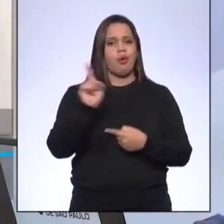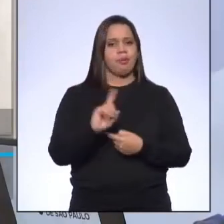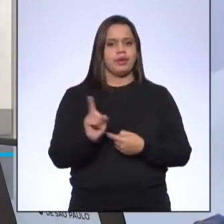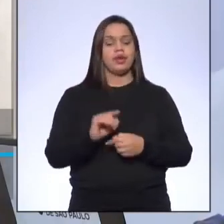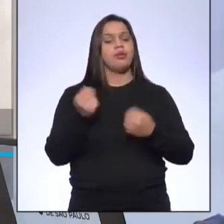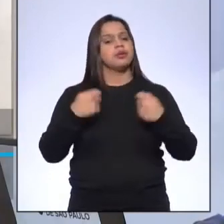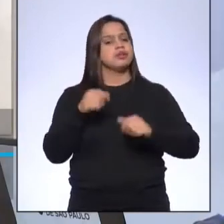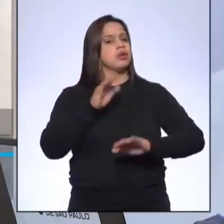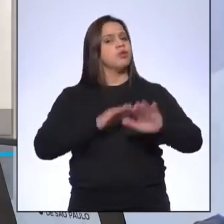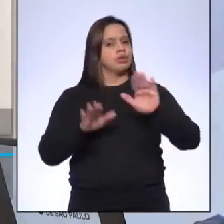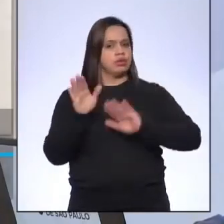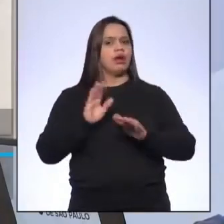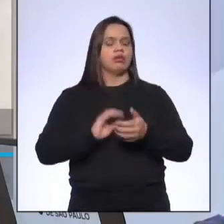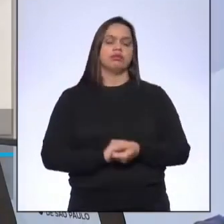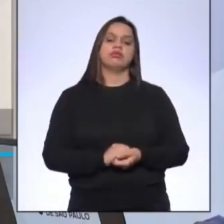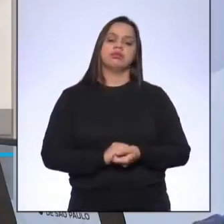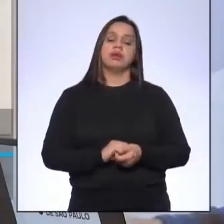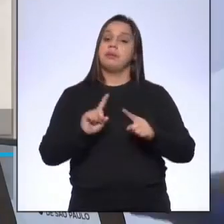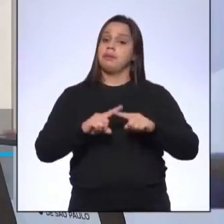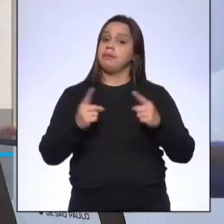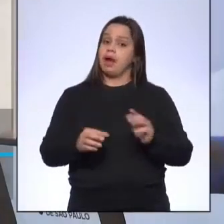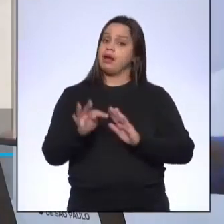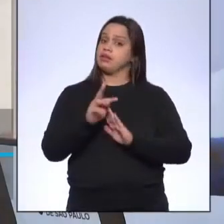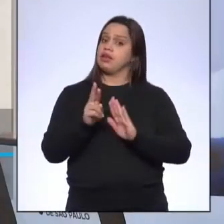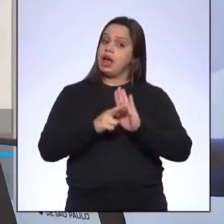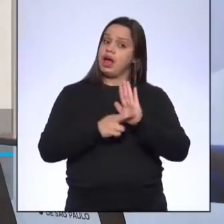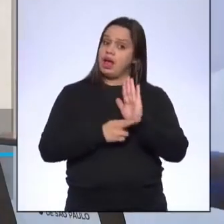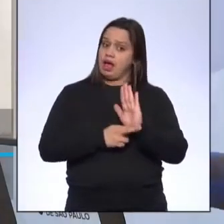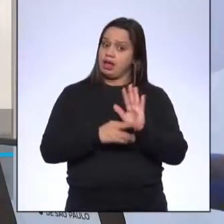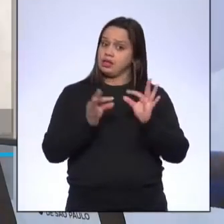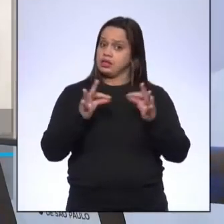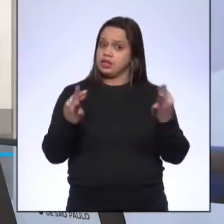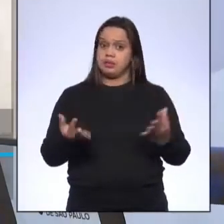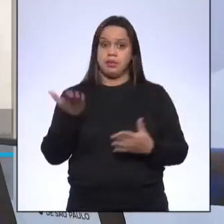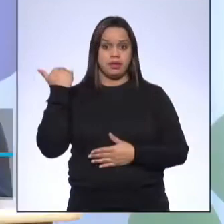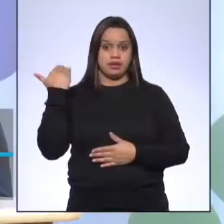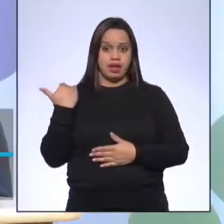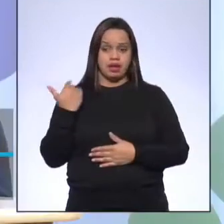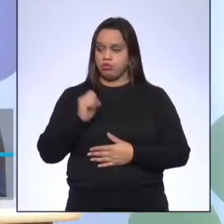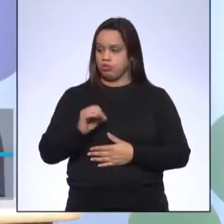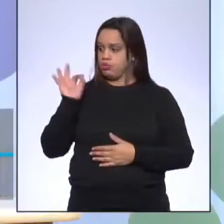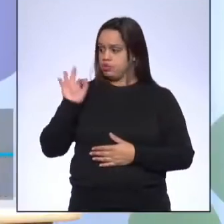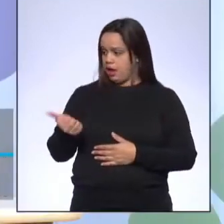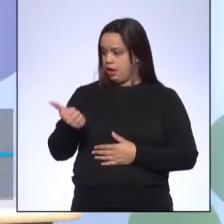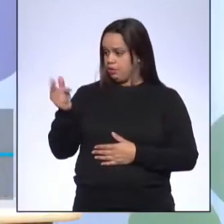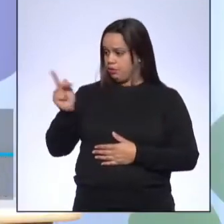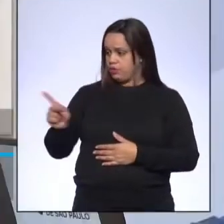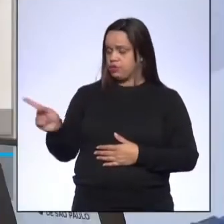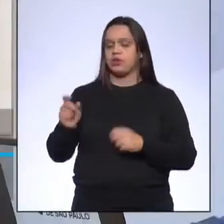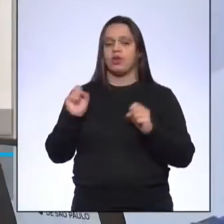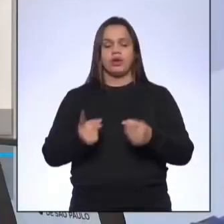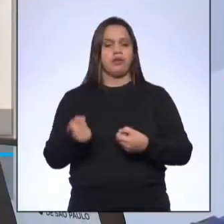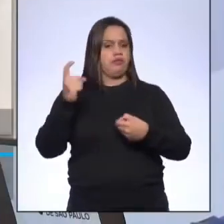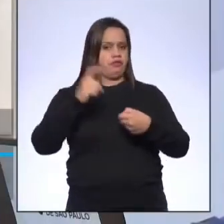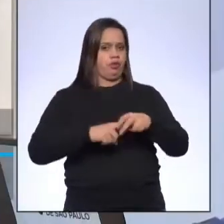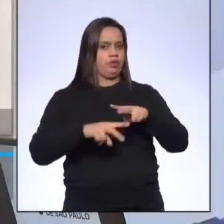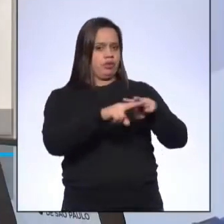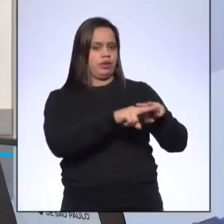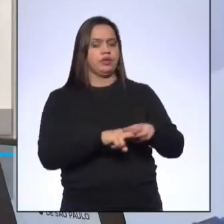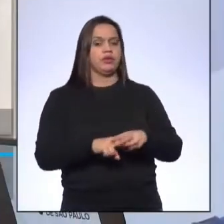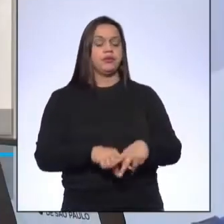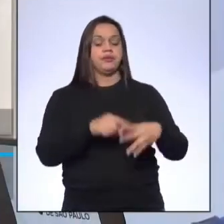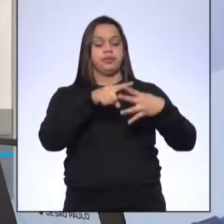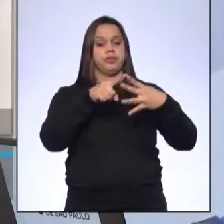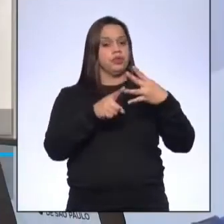com isso. Mas, enquanto as regras do Simple Past, tudo certo aí, teacher? Tá tudo certo. Então, vamos lá. Recapitulando. São